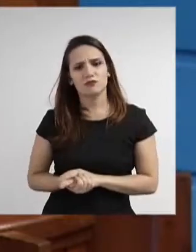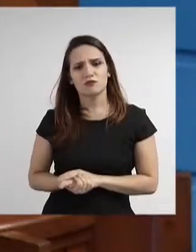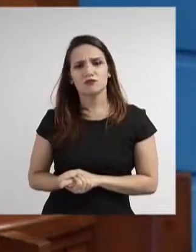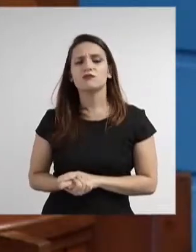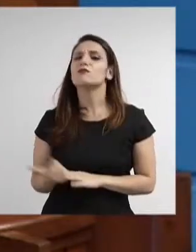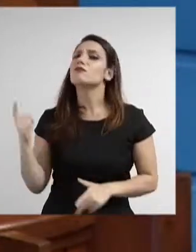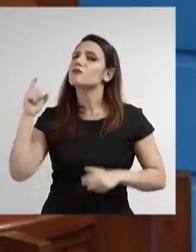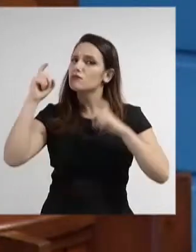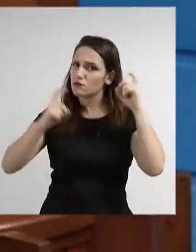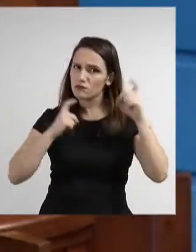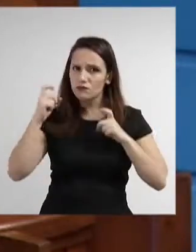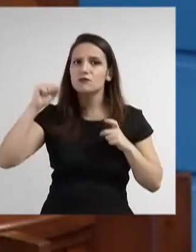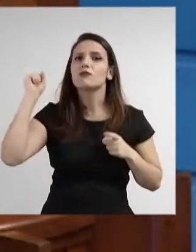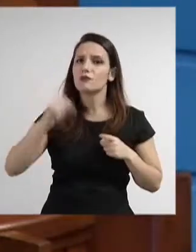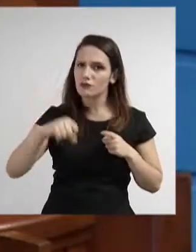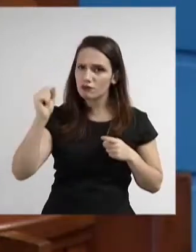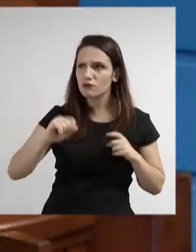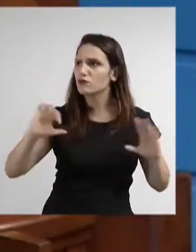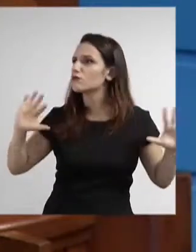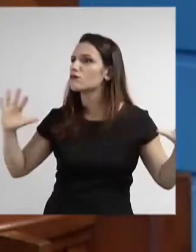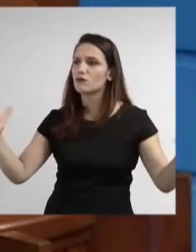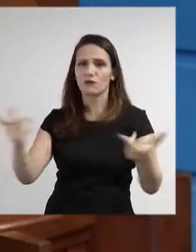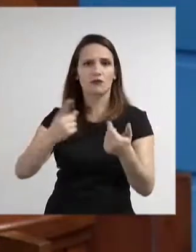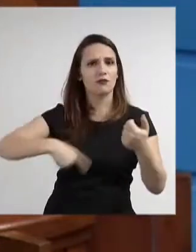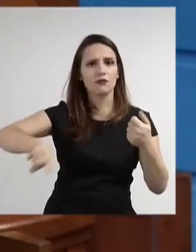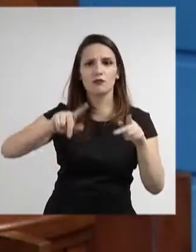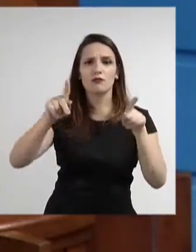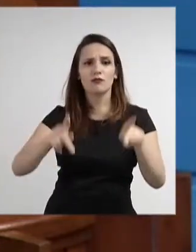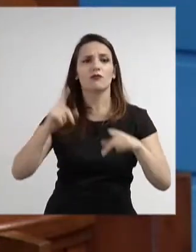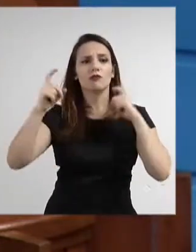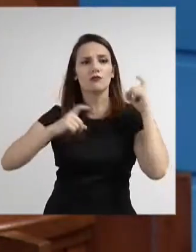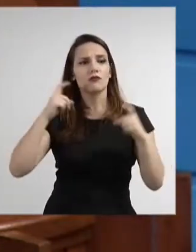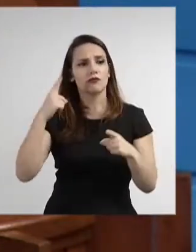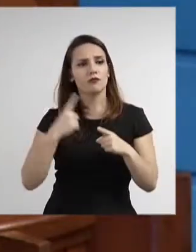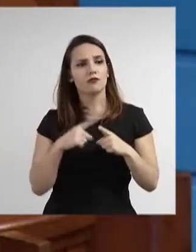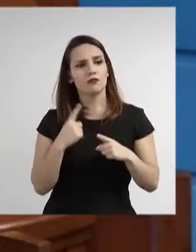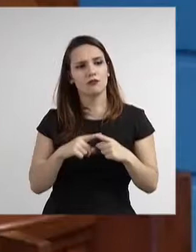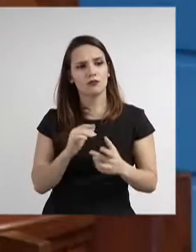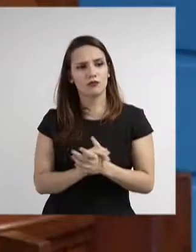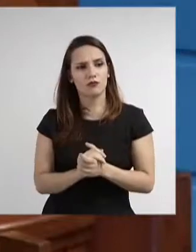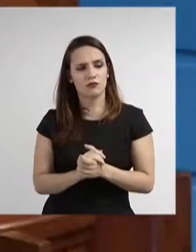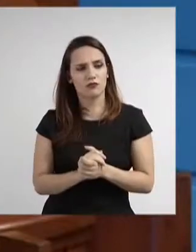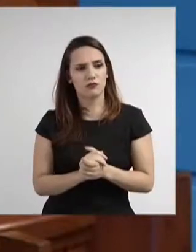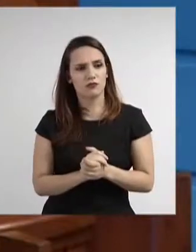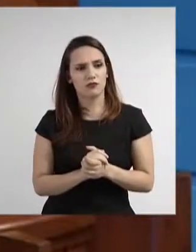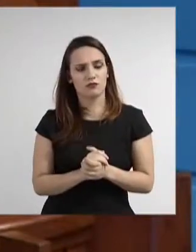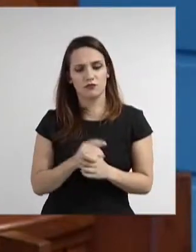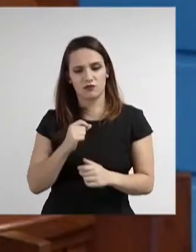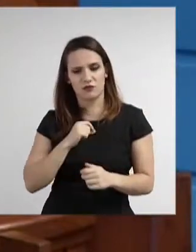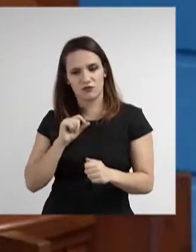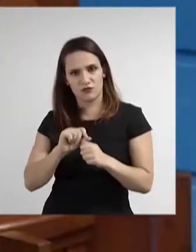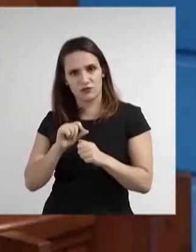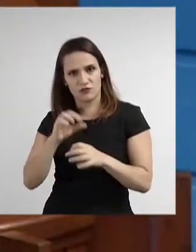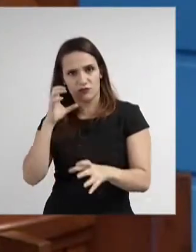nos preocupar muito e a preocupar toda a população. Porque a gente vê um balanço da CCR-MS Vias